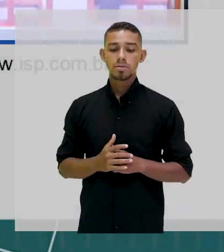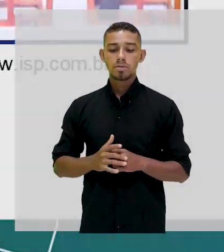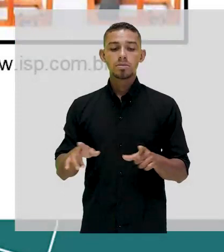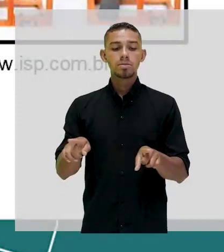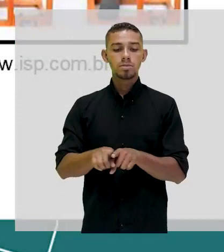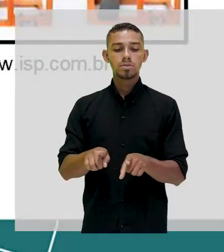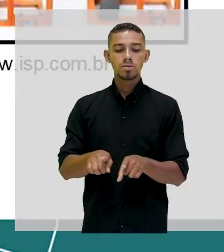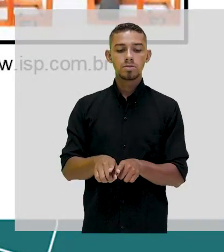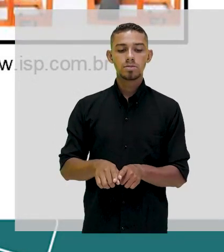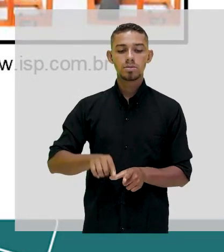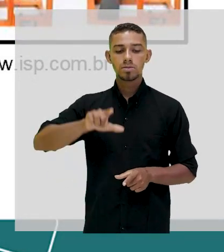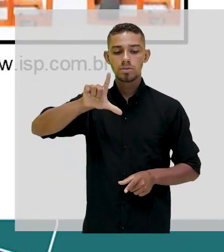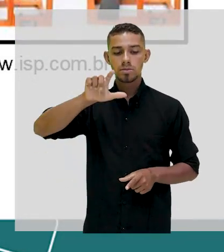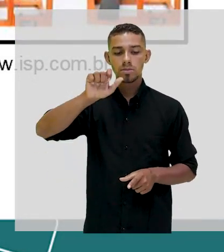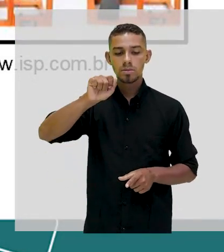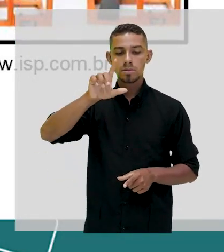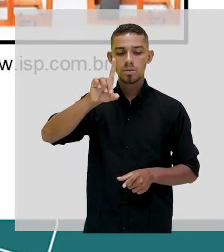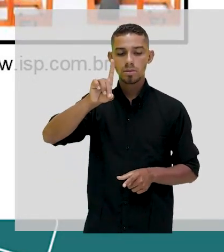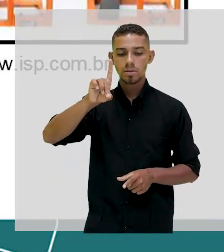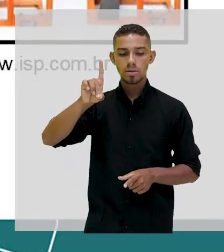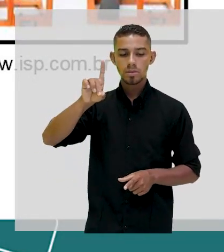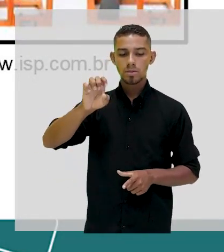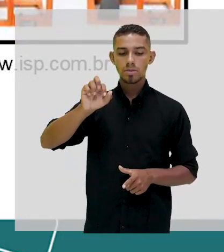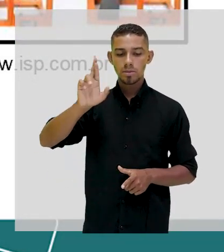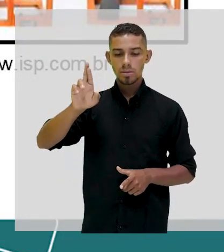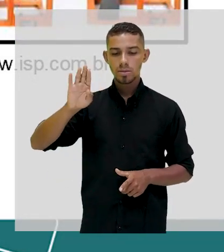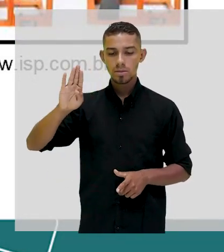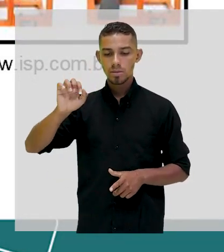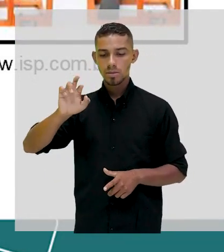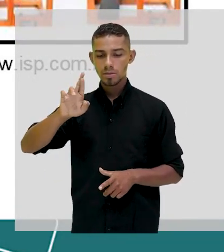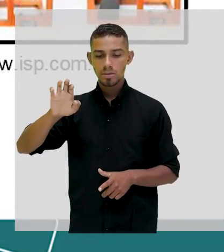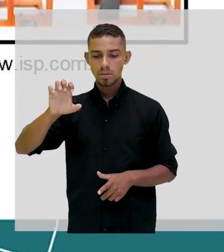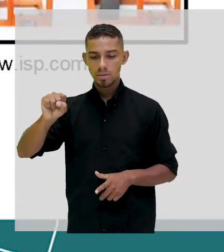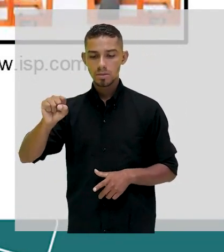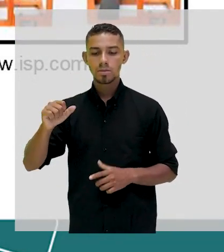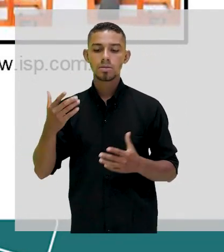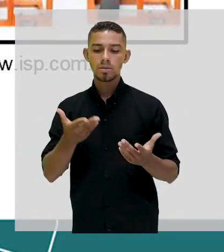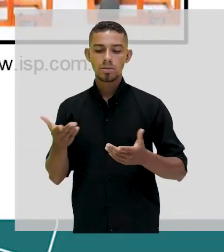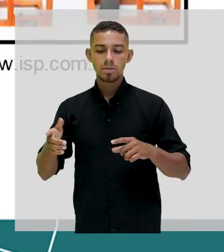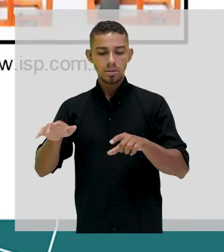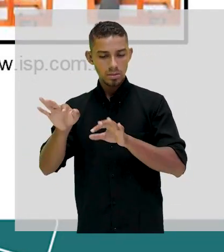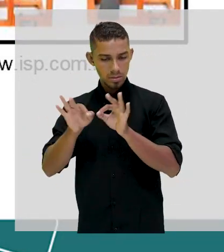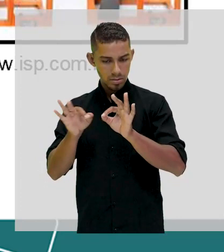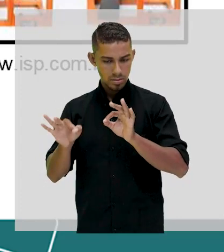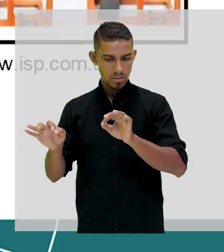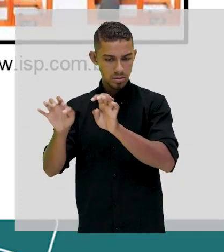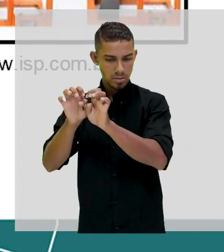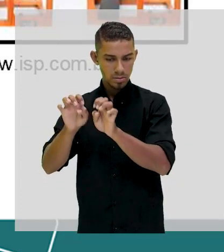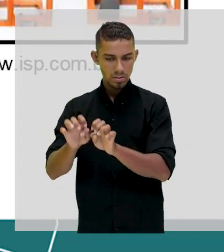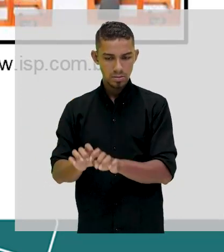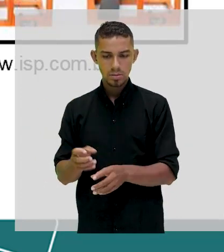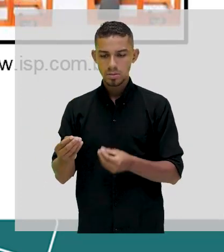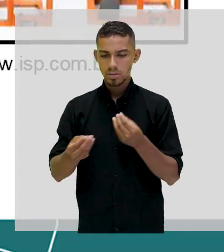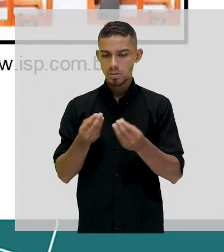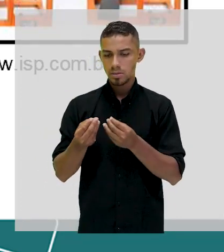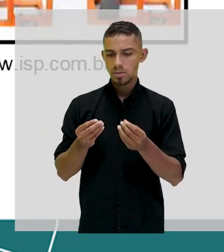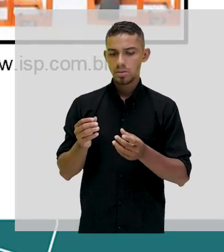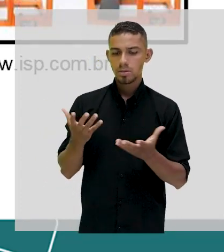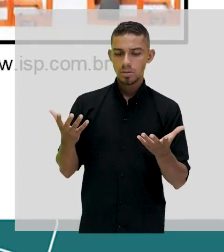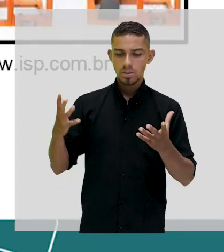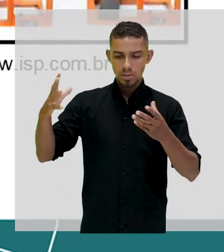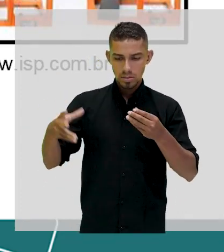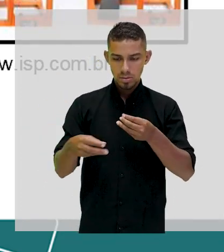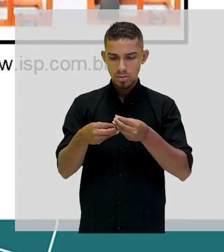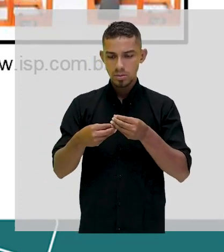Nós temos o ladder barrel. Sua estrutura lembra um barril, com uma escadinha acoplada. Nele